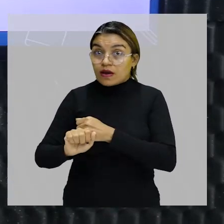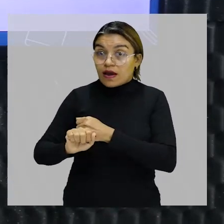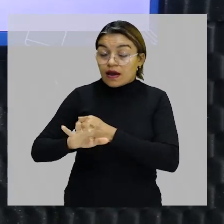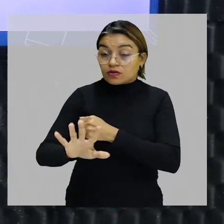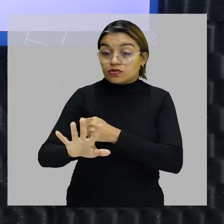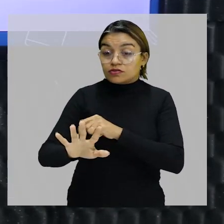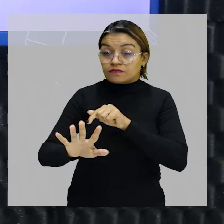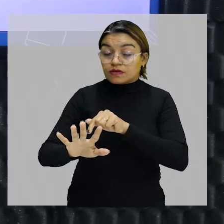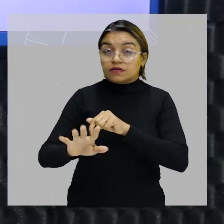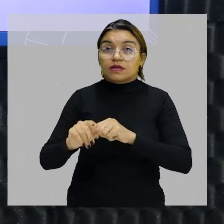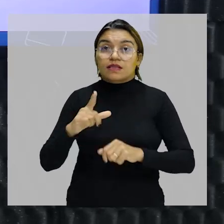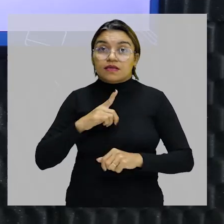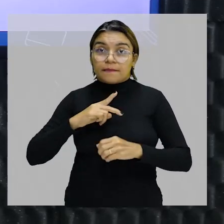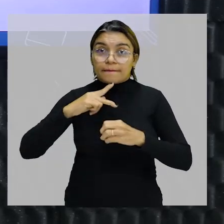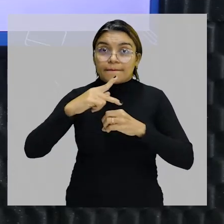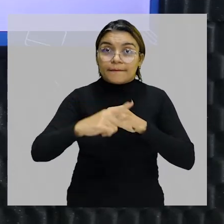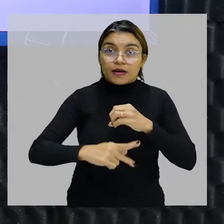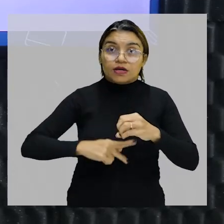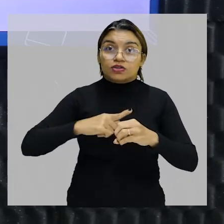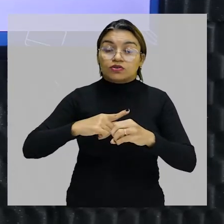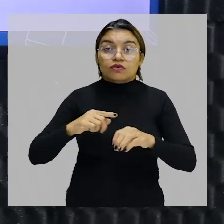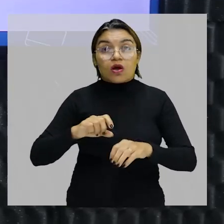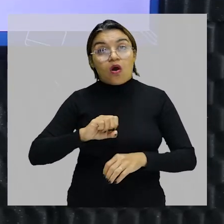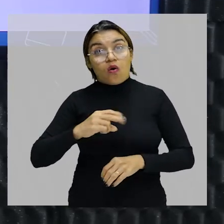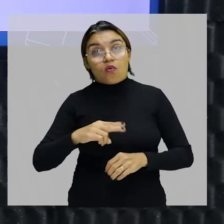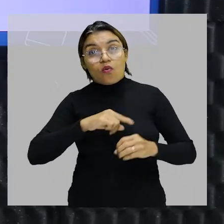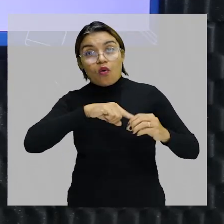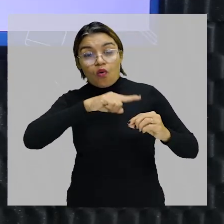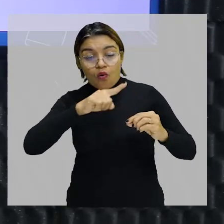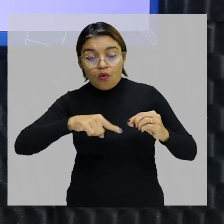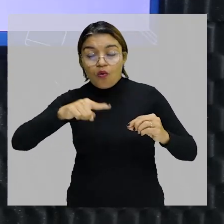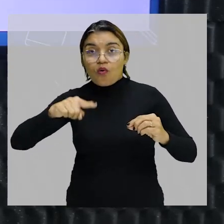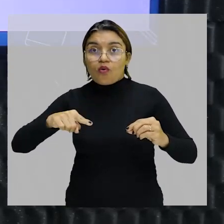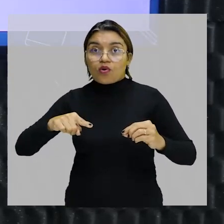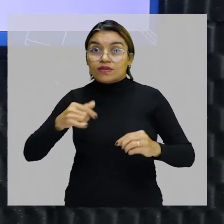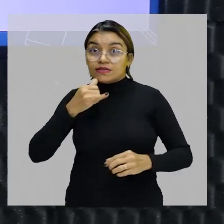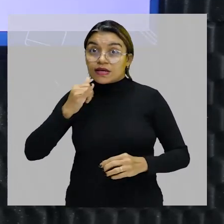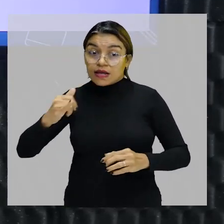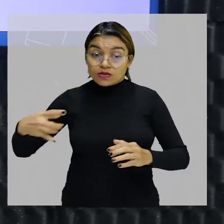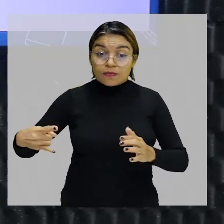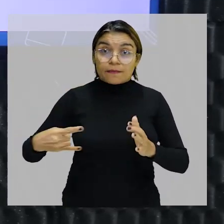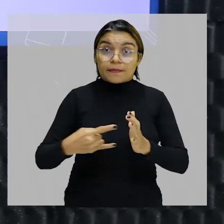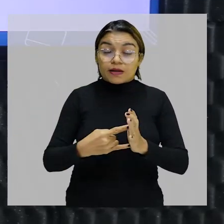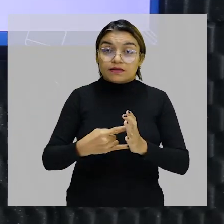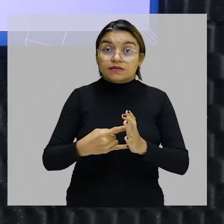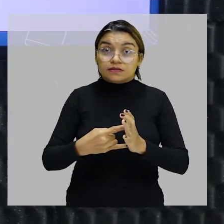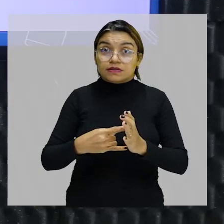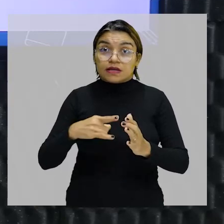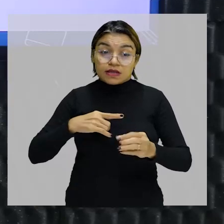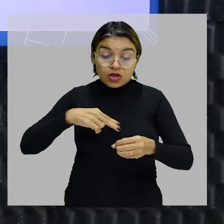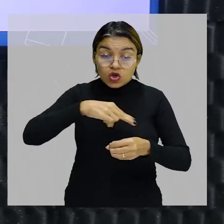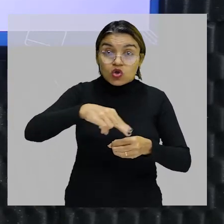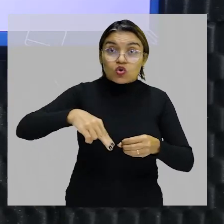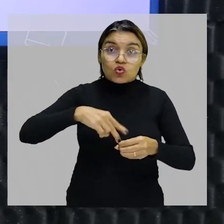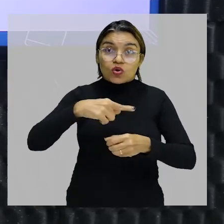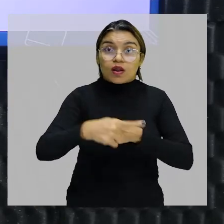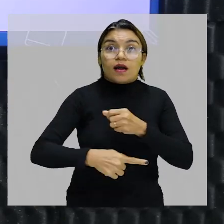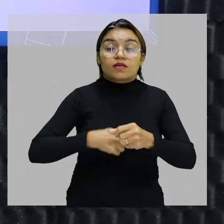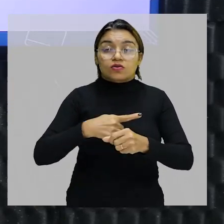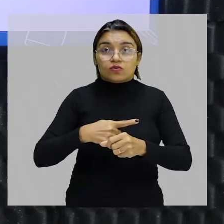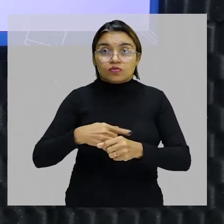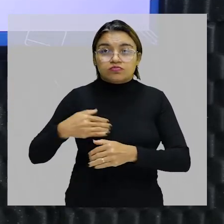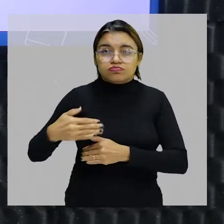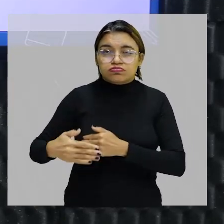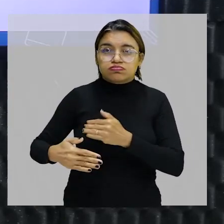consideração as partículas ou ondas eletromagnéticas emitidas pelo núcleo atômico durante o